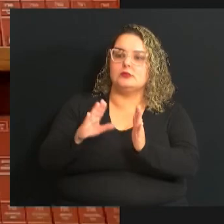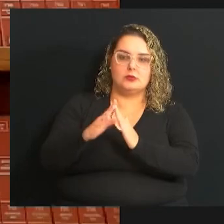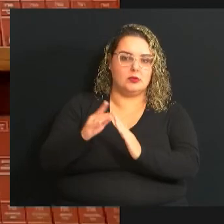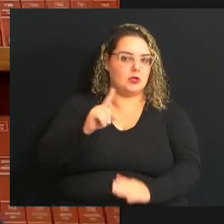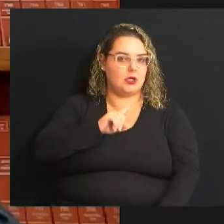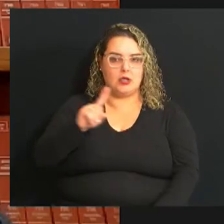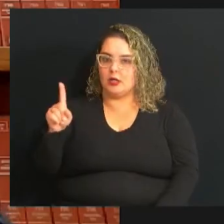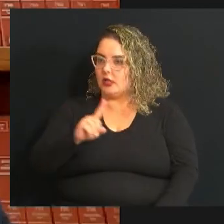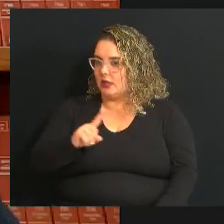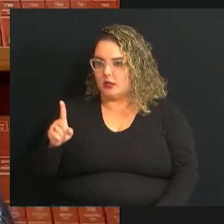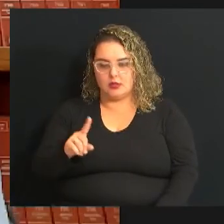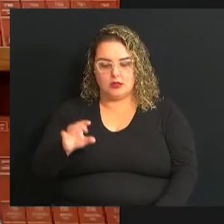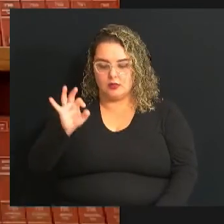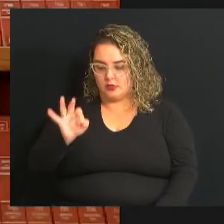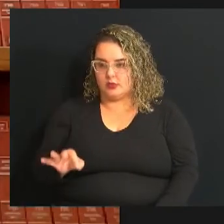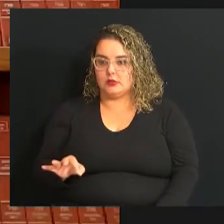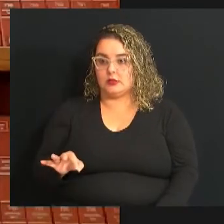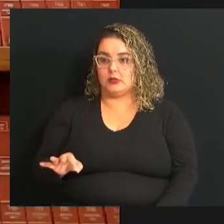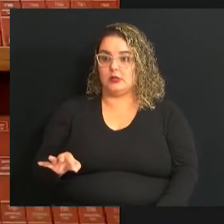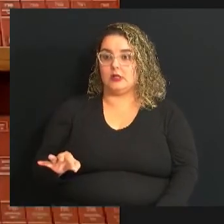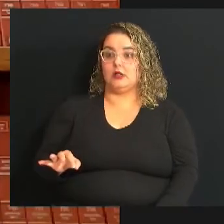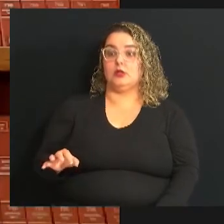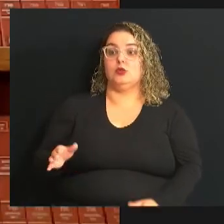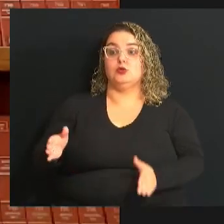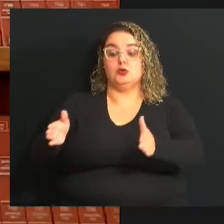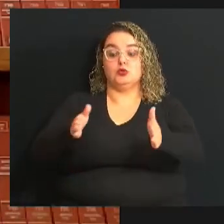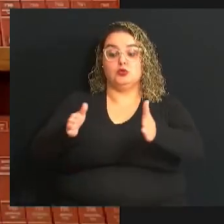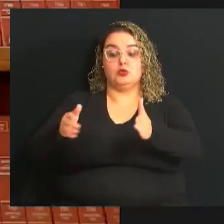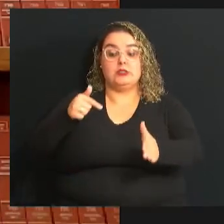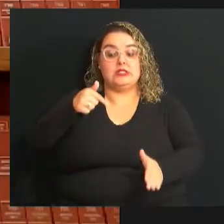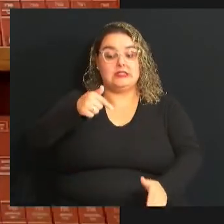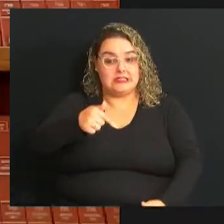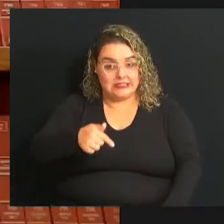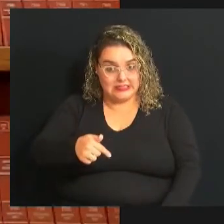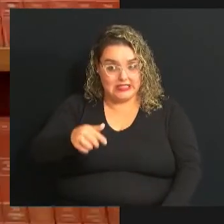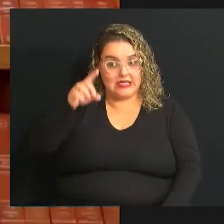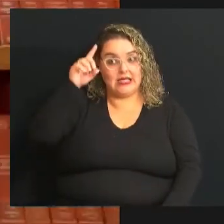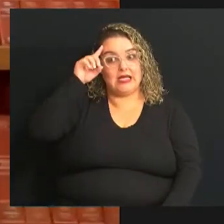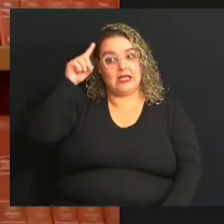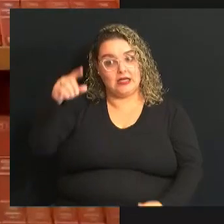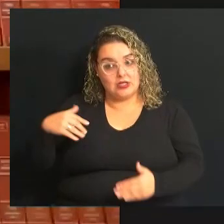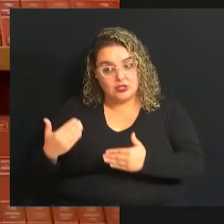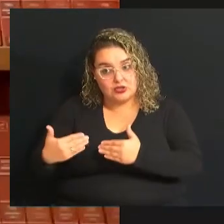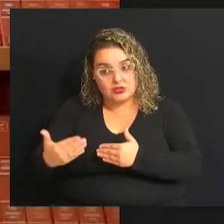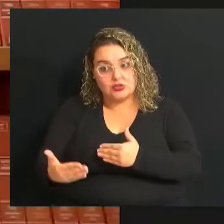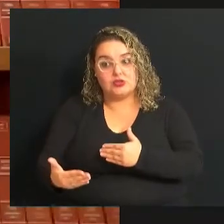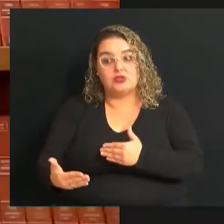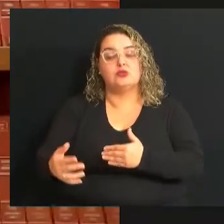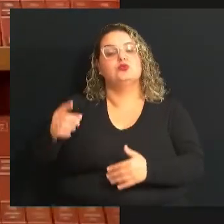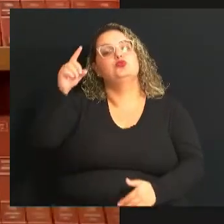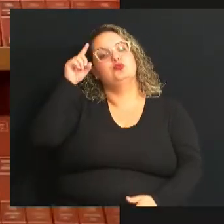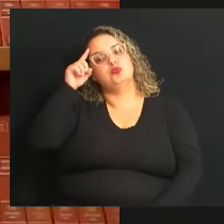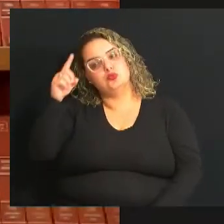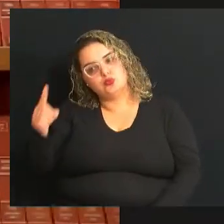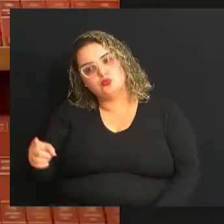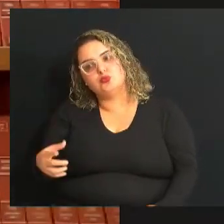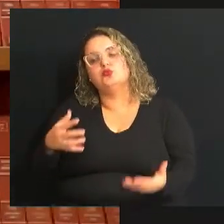a obrigação de informar o fornecedor sobre isso, para que ele possa formalizar este